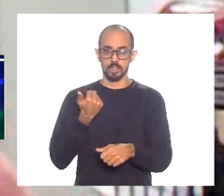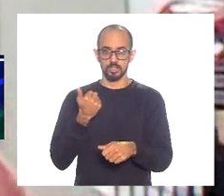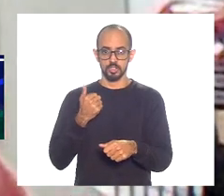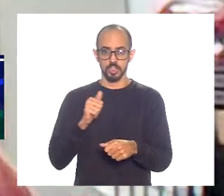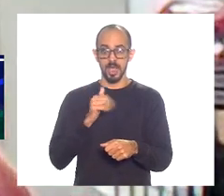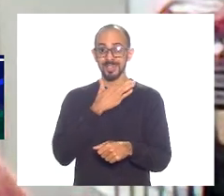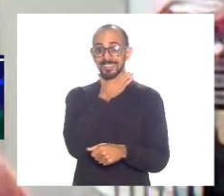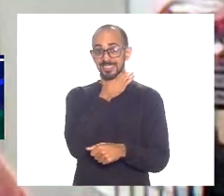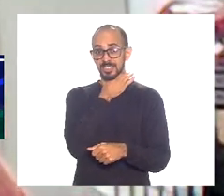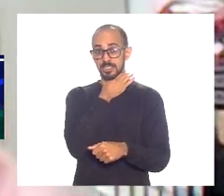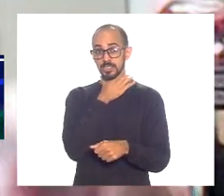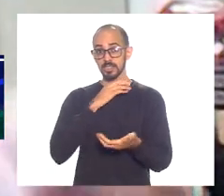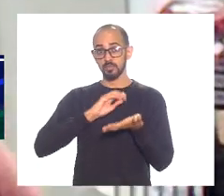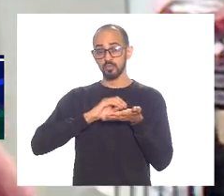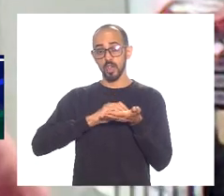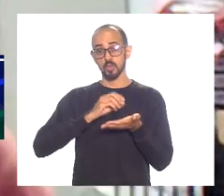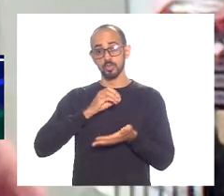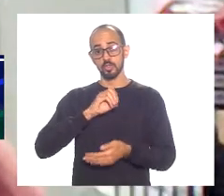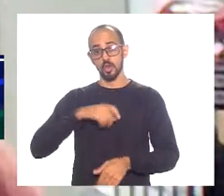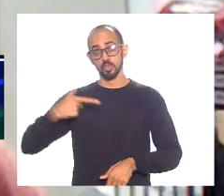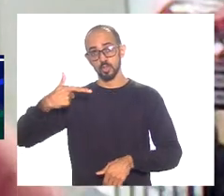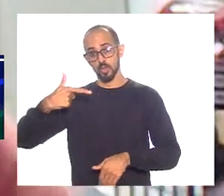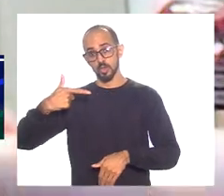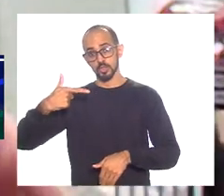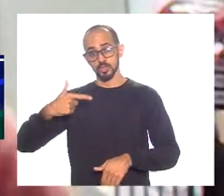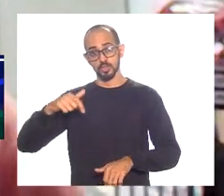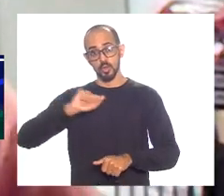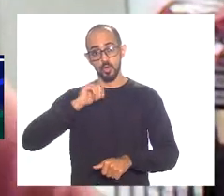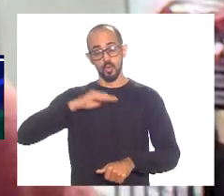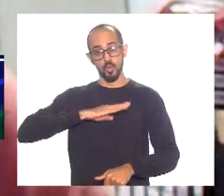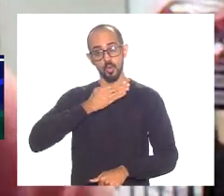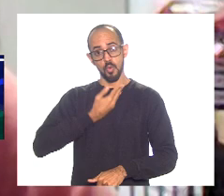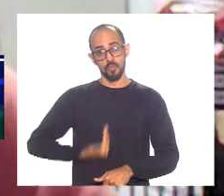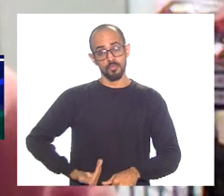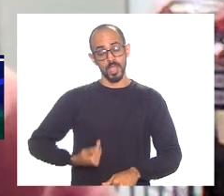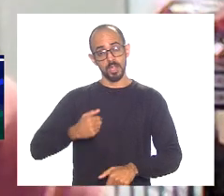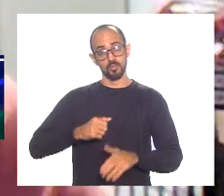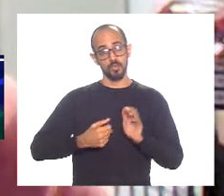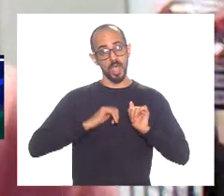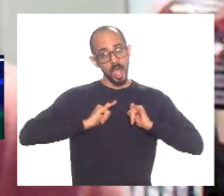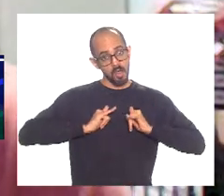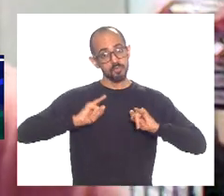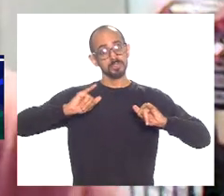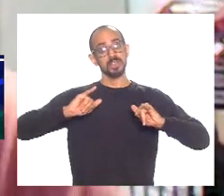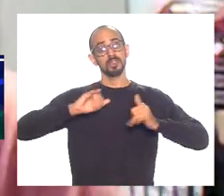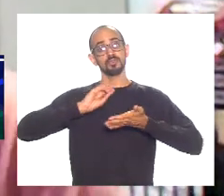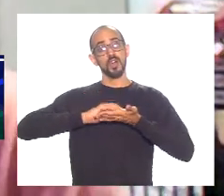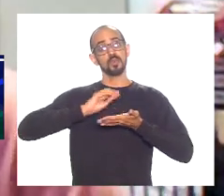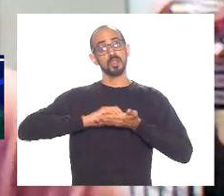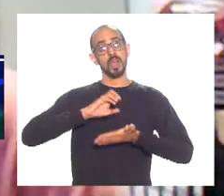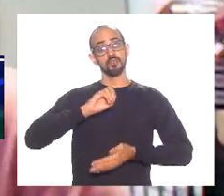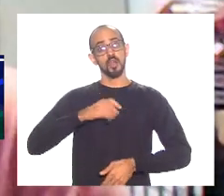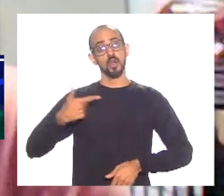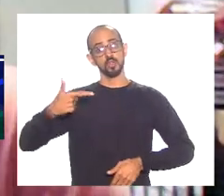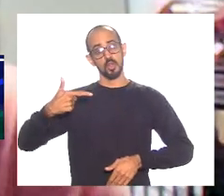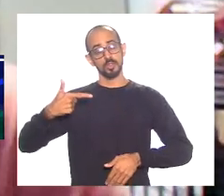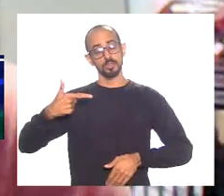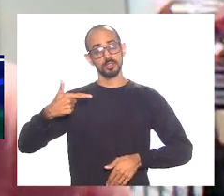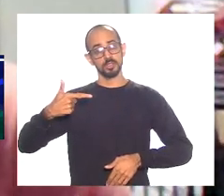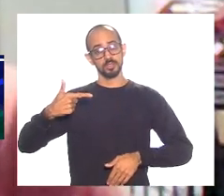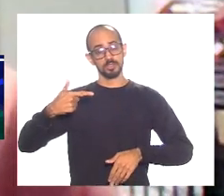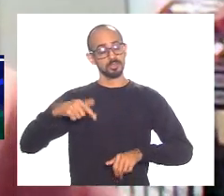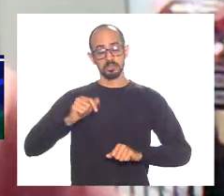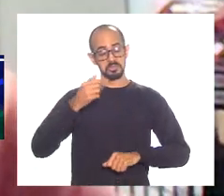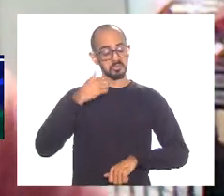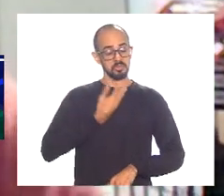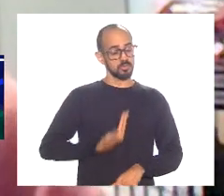governo federal havia sido alertado de que tinha risco de falta de oxigênio em Manaus. O governo federal